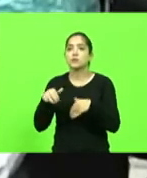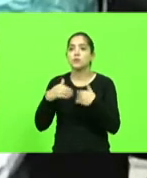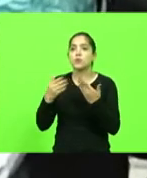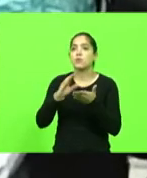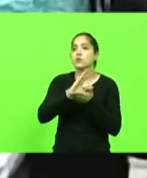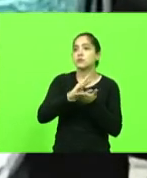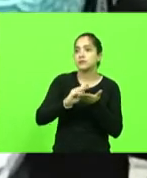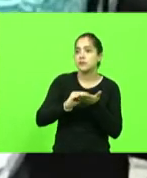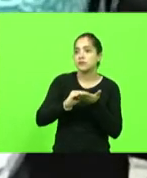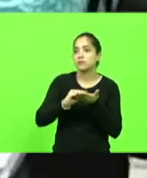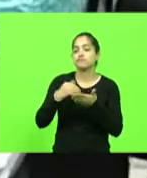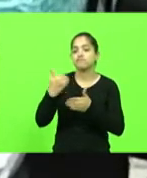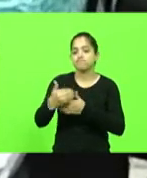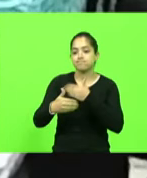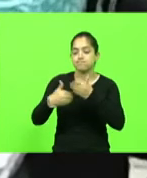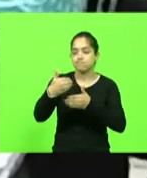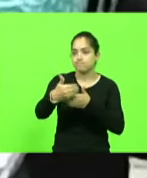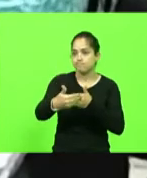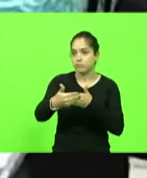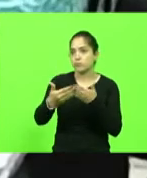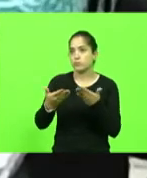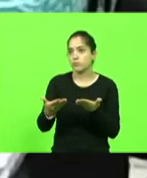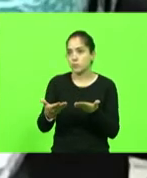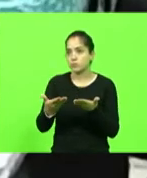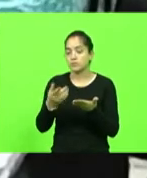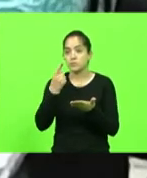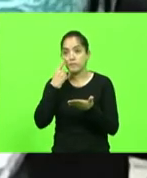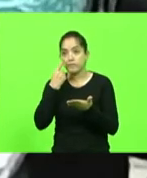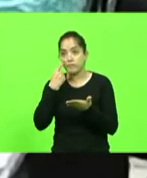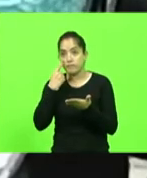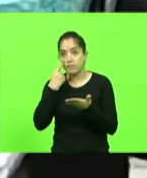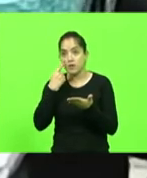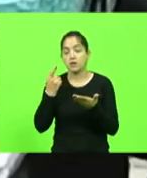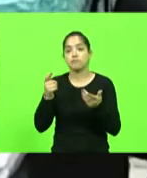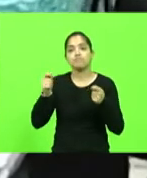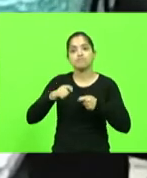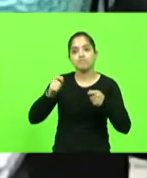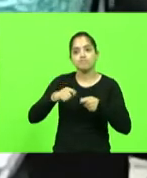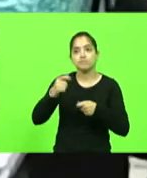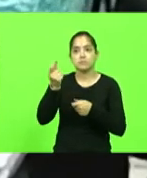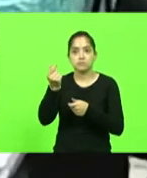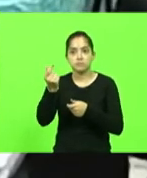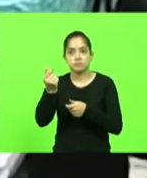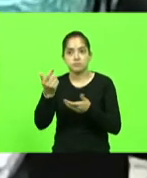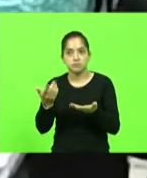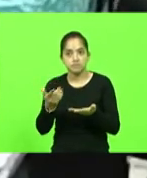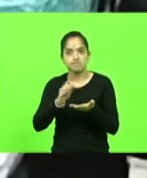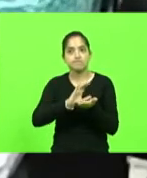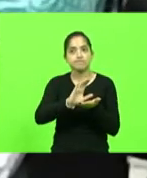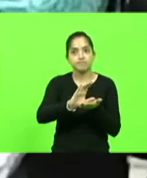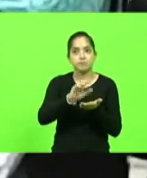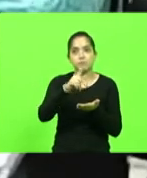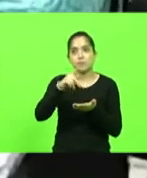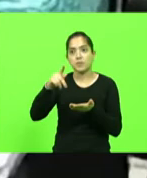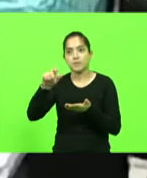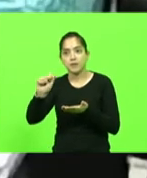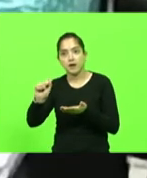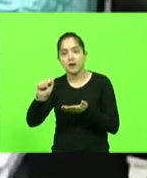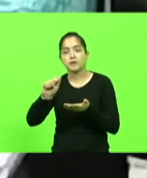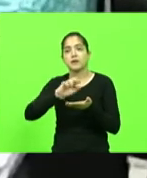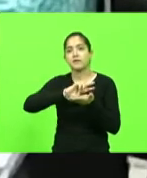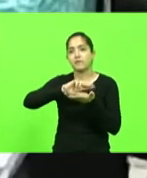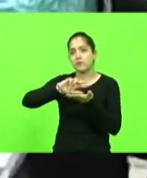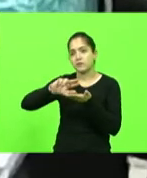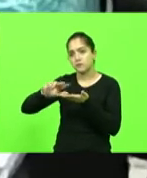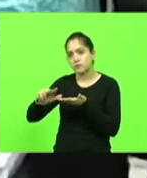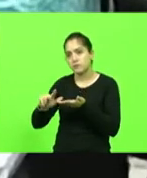para, consequentemente, verificar a disponibilidade financeira, e tem que entrar no nosso PPA, ou outras questões aqui legais